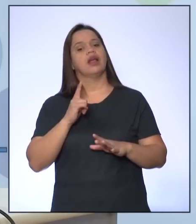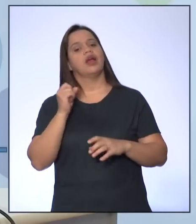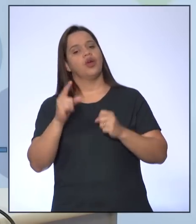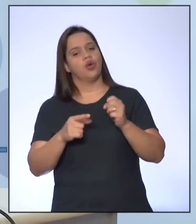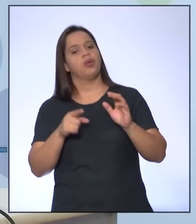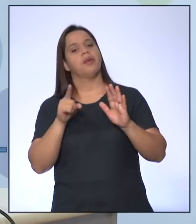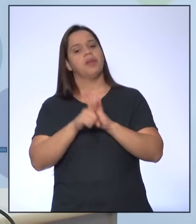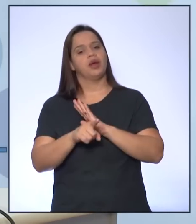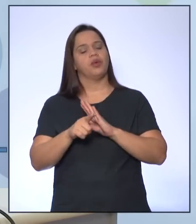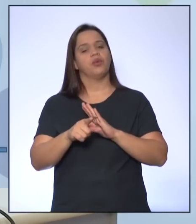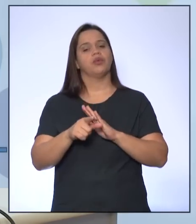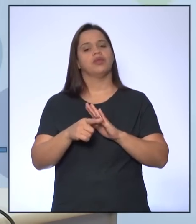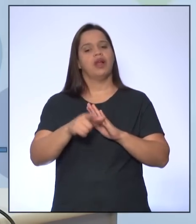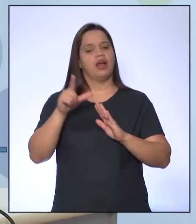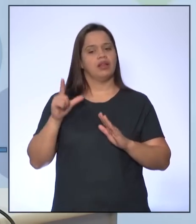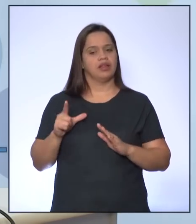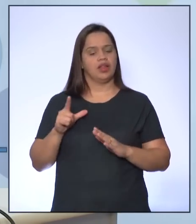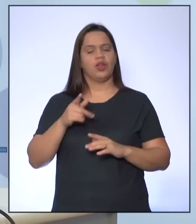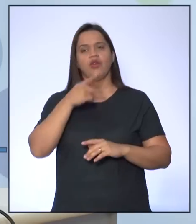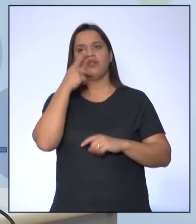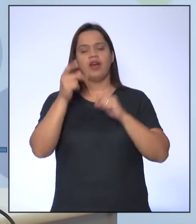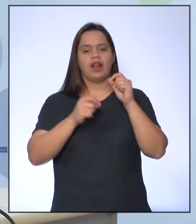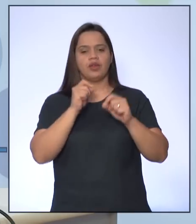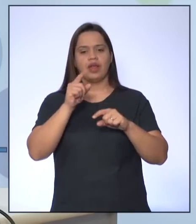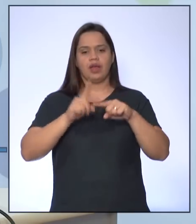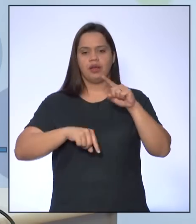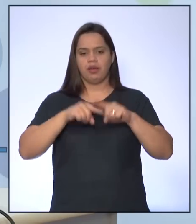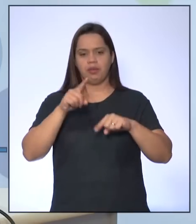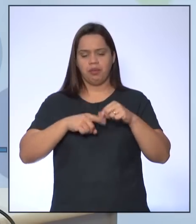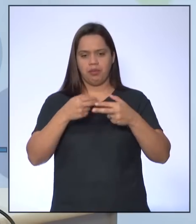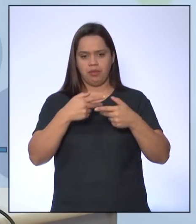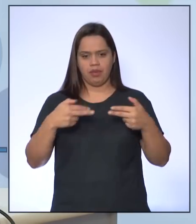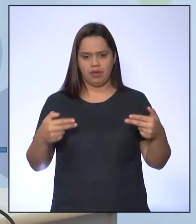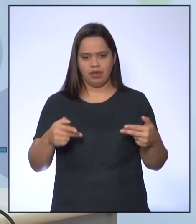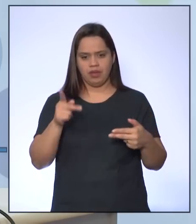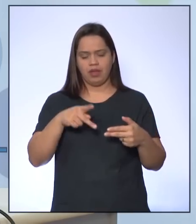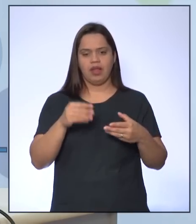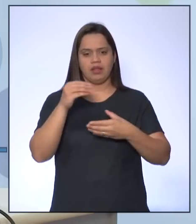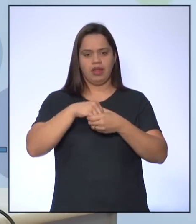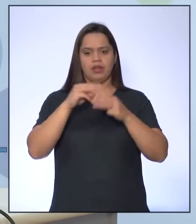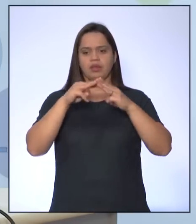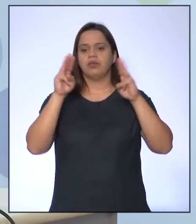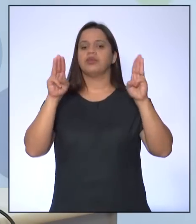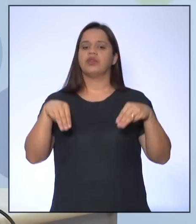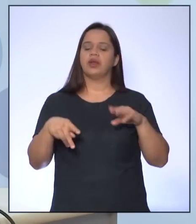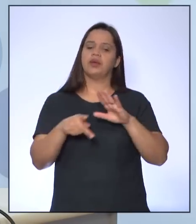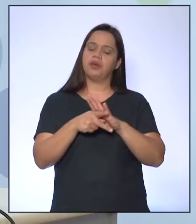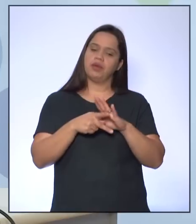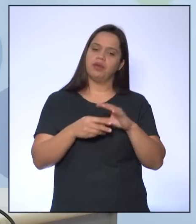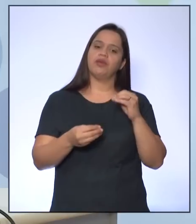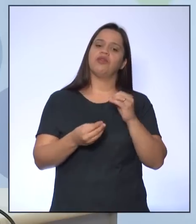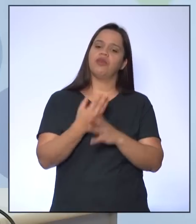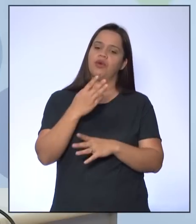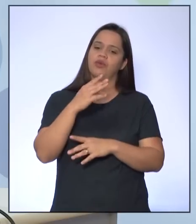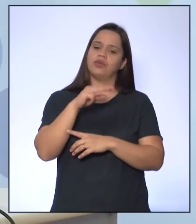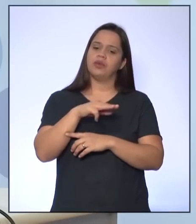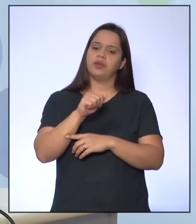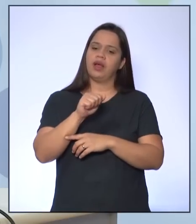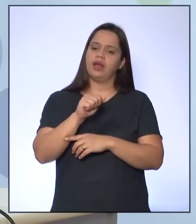pergunta anterior. Falaram dos objetos que estão nos museus, também são fontes